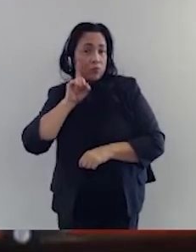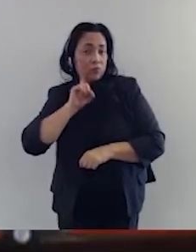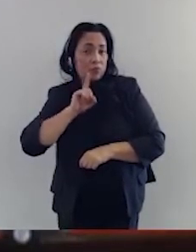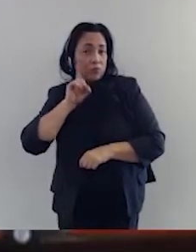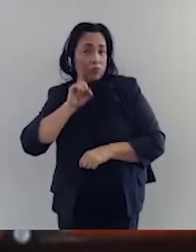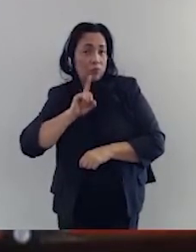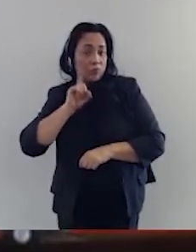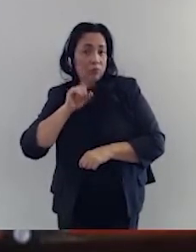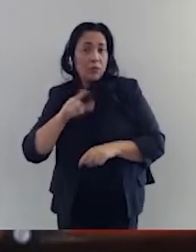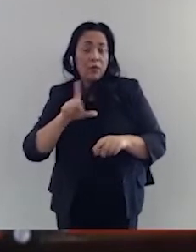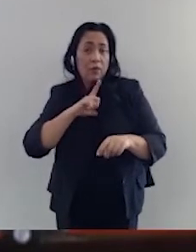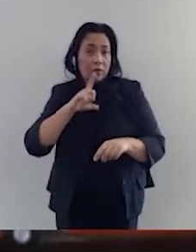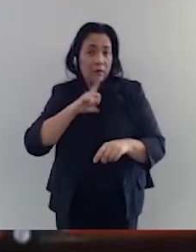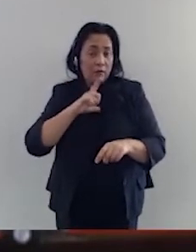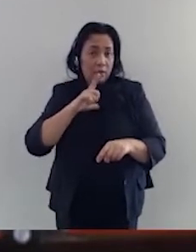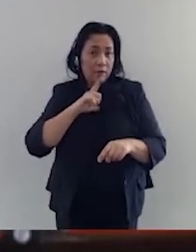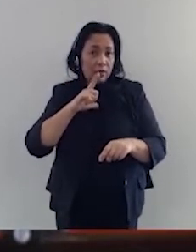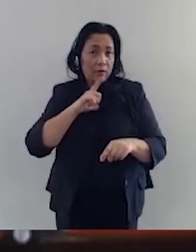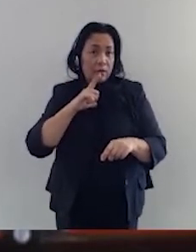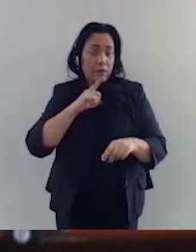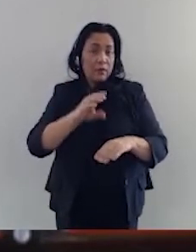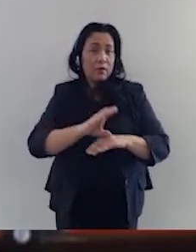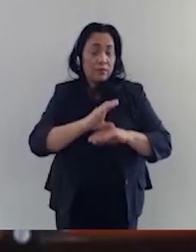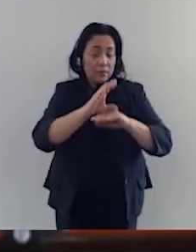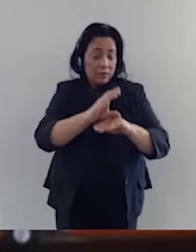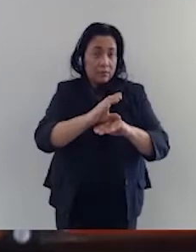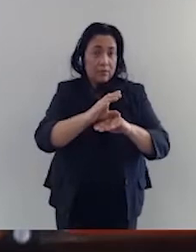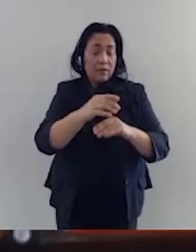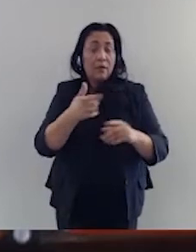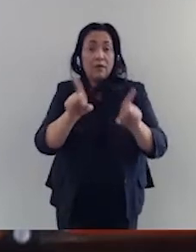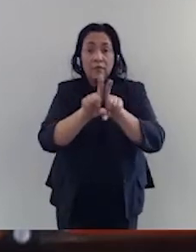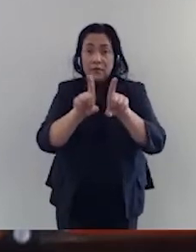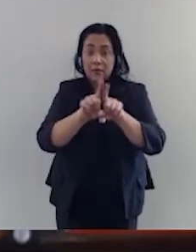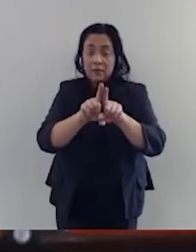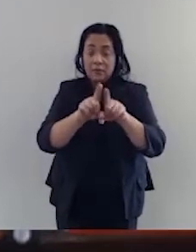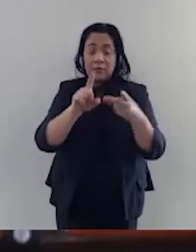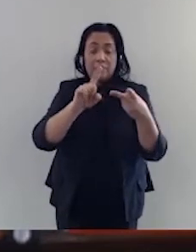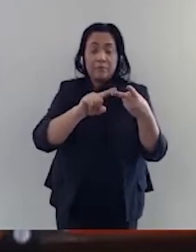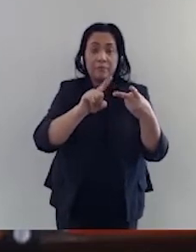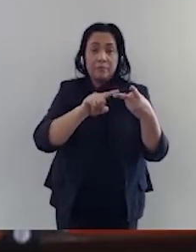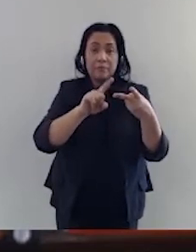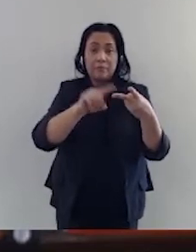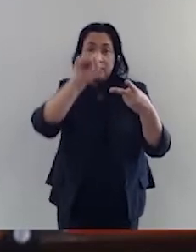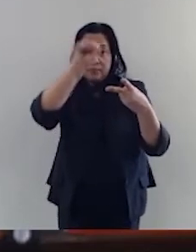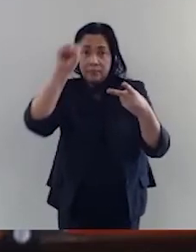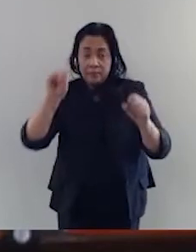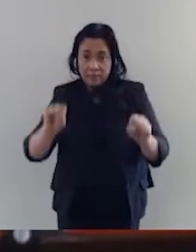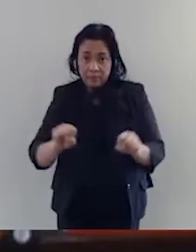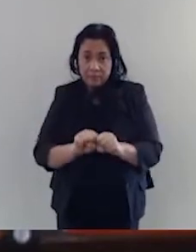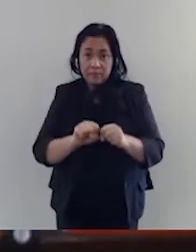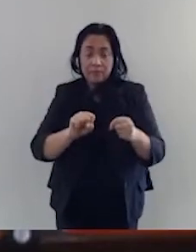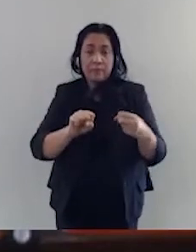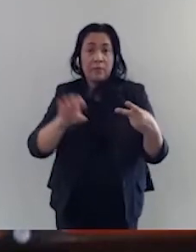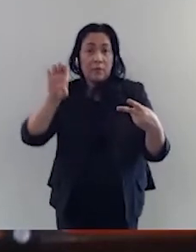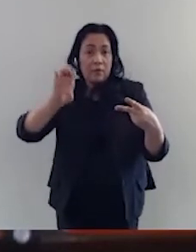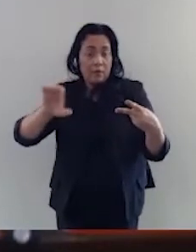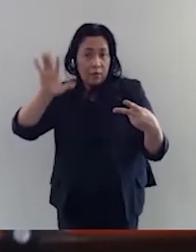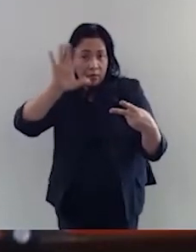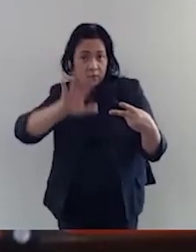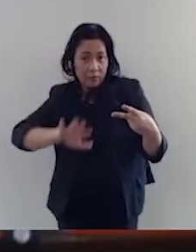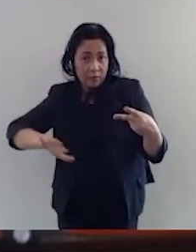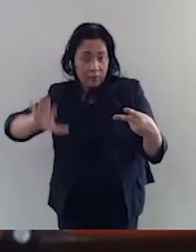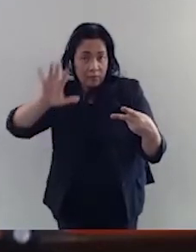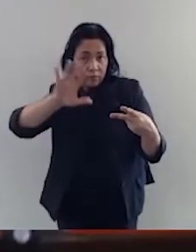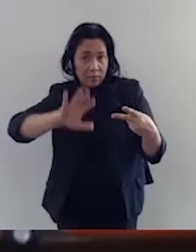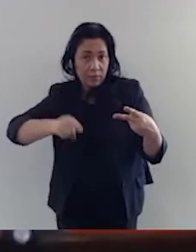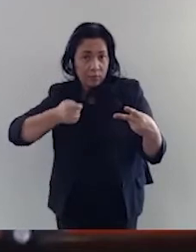Marbury versus Madison, o sistema da Judicial Review. Nós temos o sistema europeu, que é o sistema de origem keuseriana,